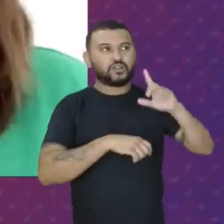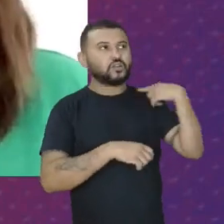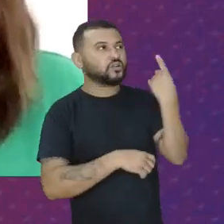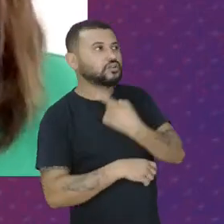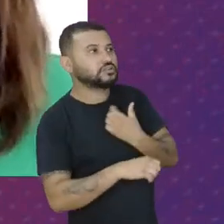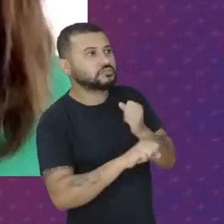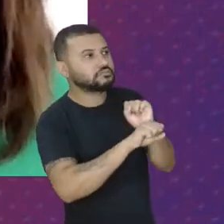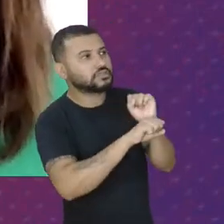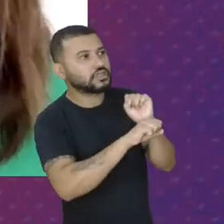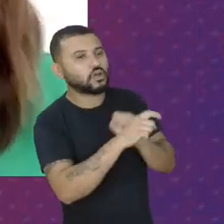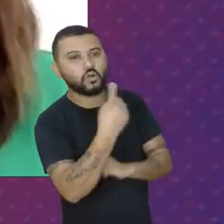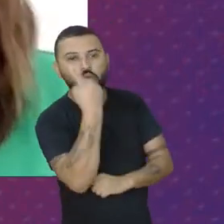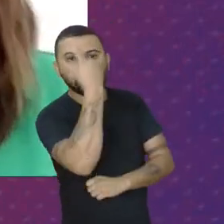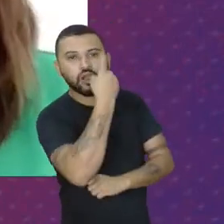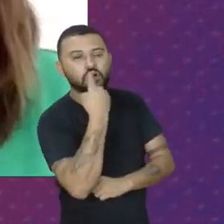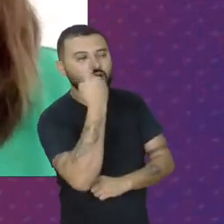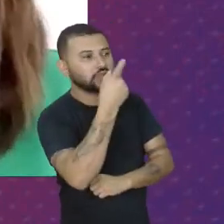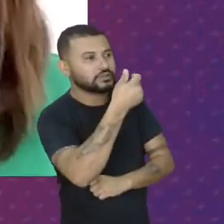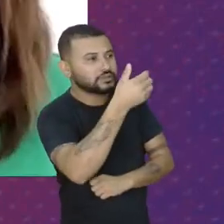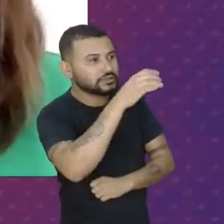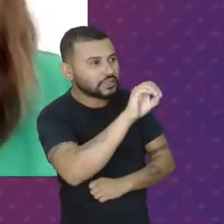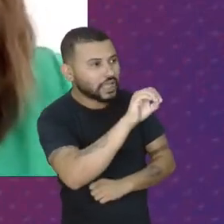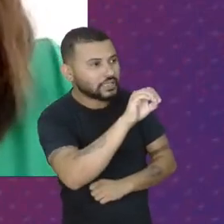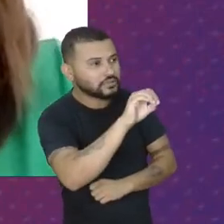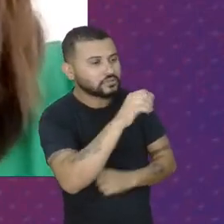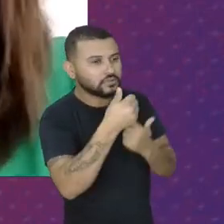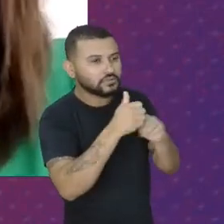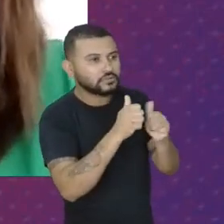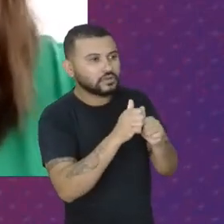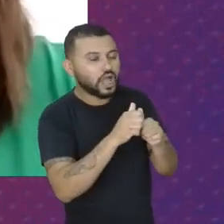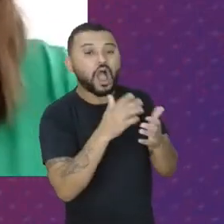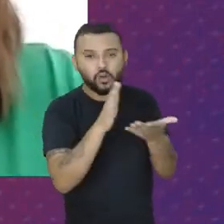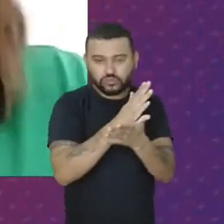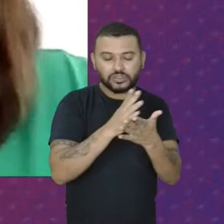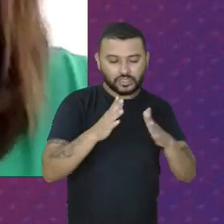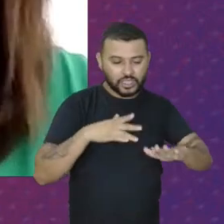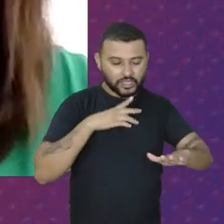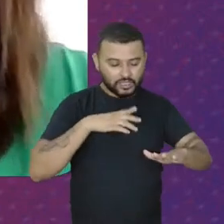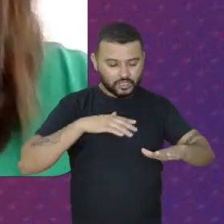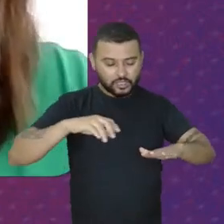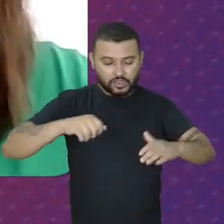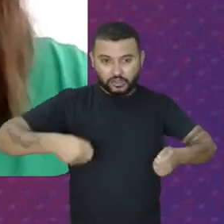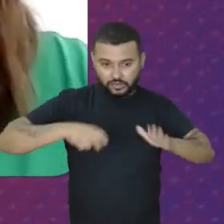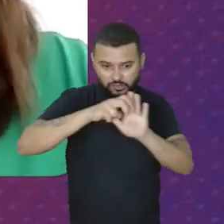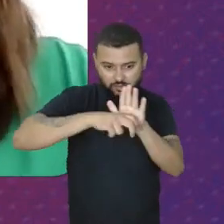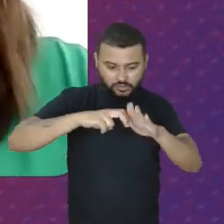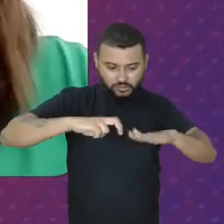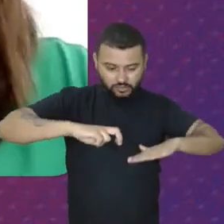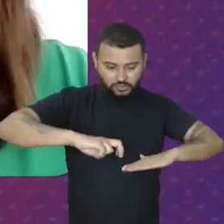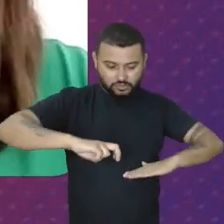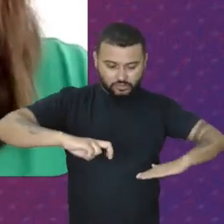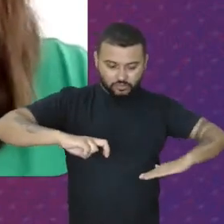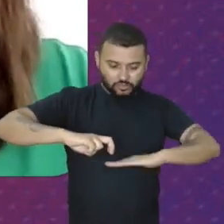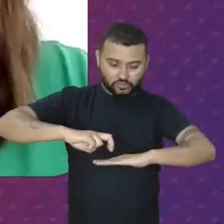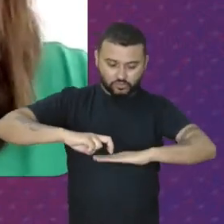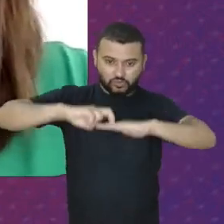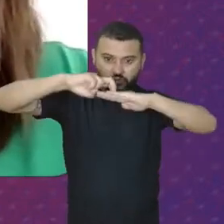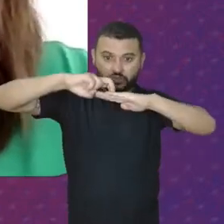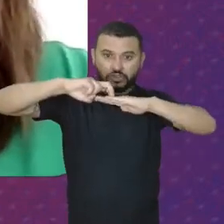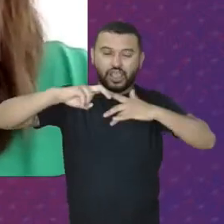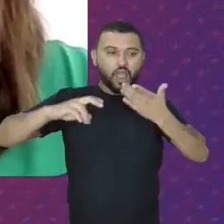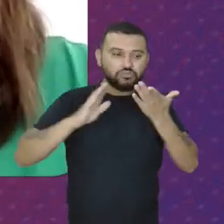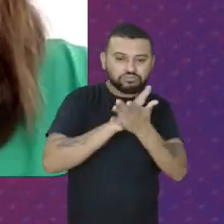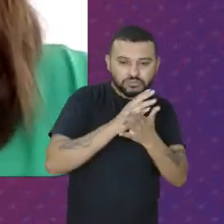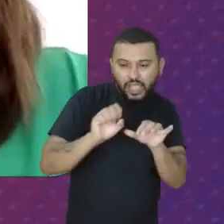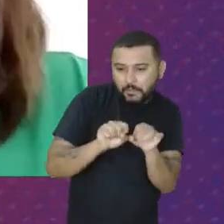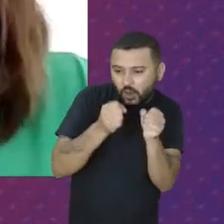esperando, passam 10 ônibus, 9 com plataformas quebradas e apenas um com a plataforma